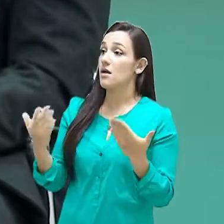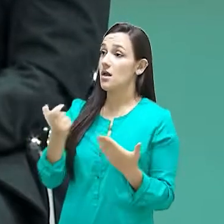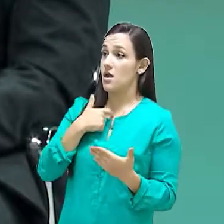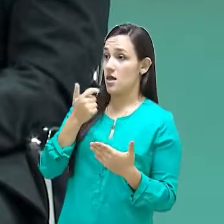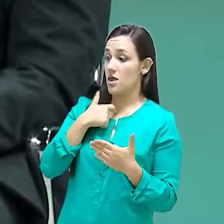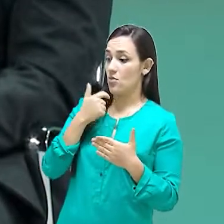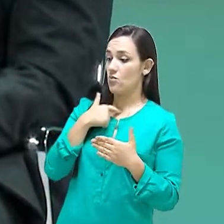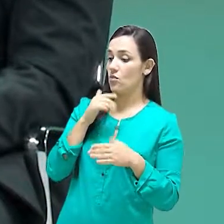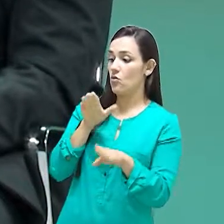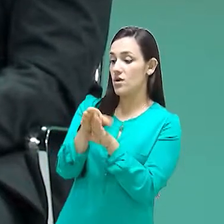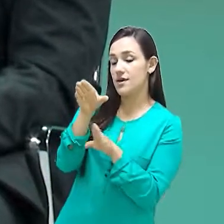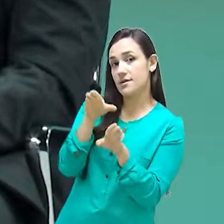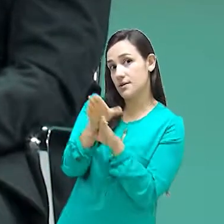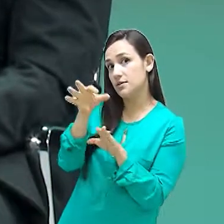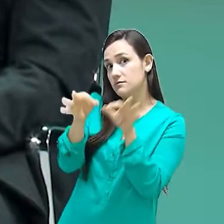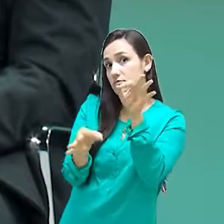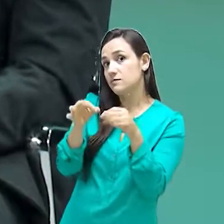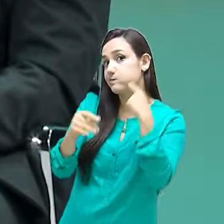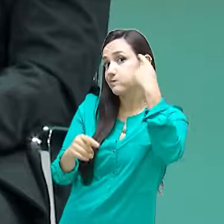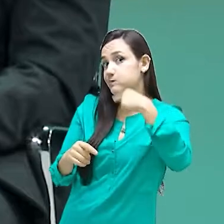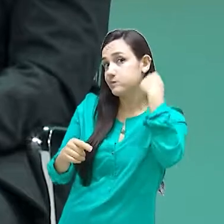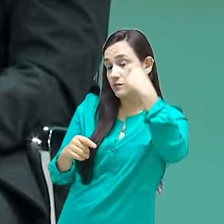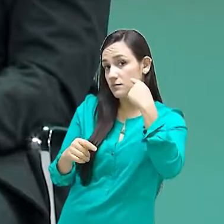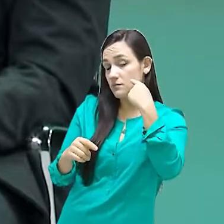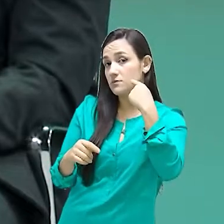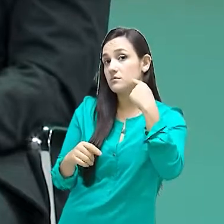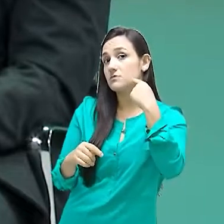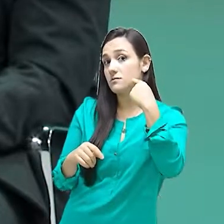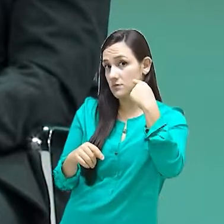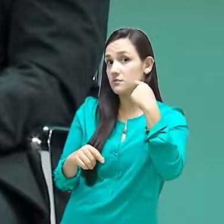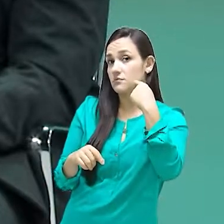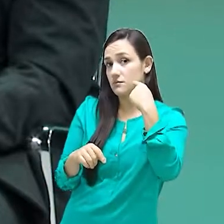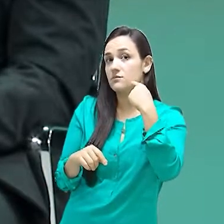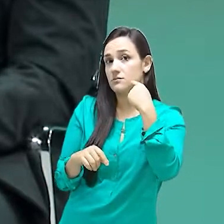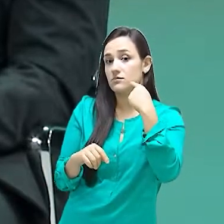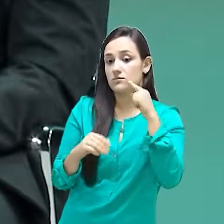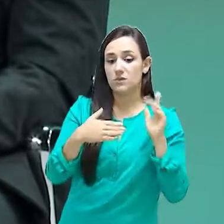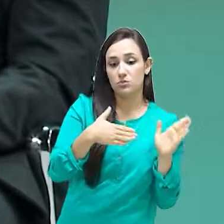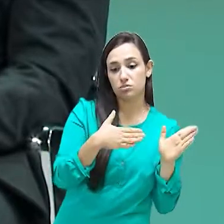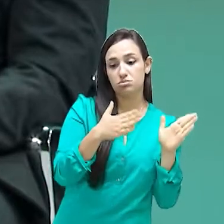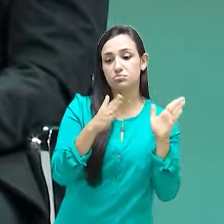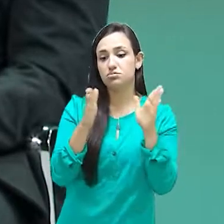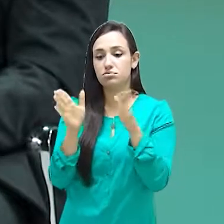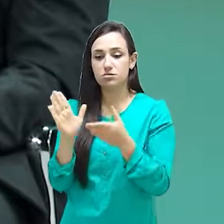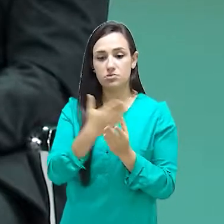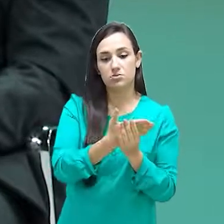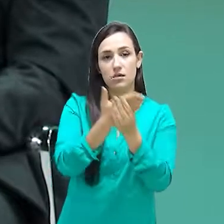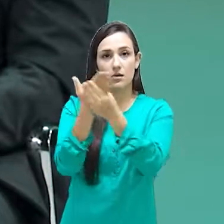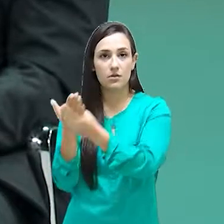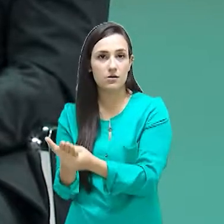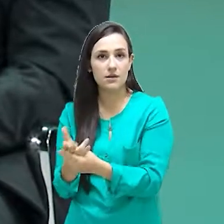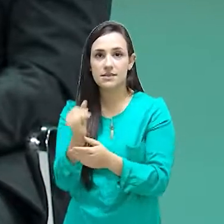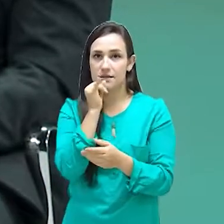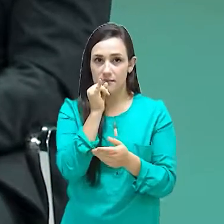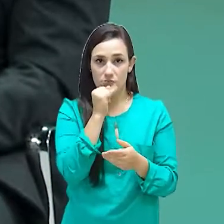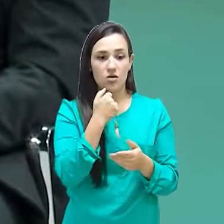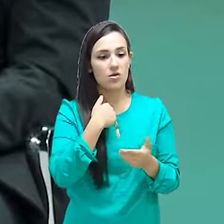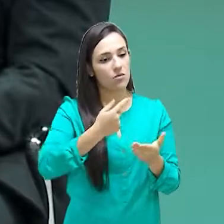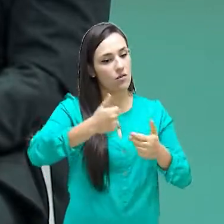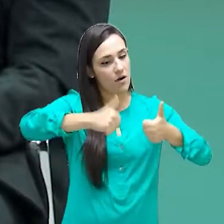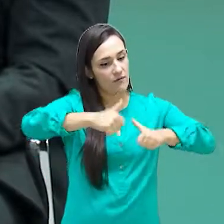Eu sou consultor legislativo e auxilio no trâmite dos processos legislativos, desde a elaboração de